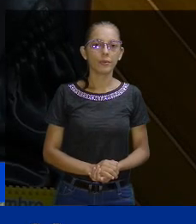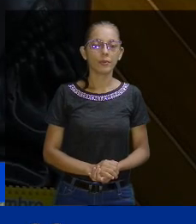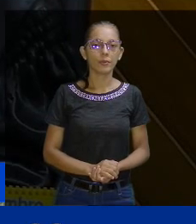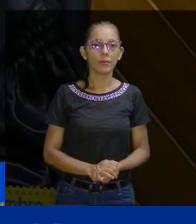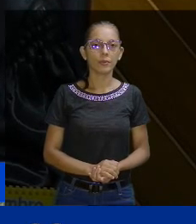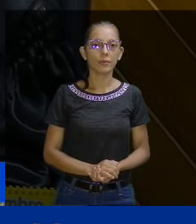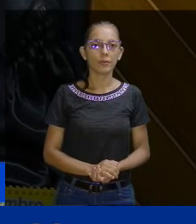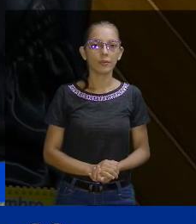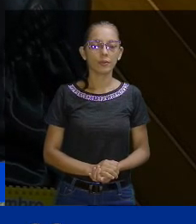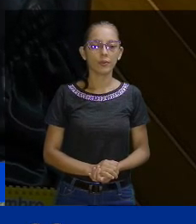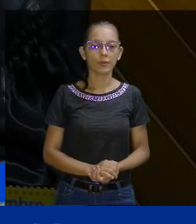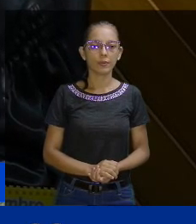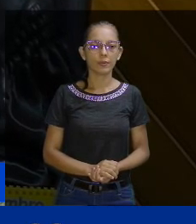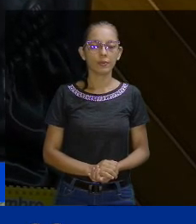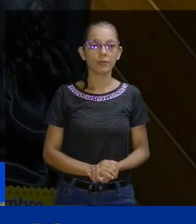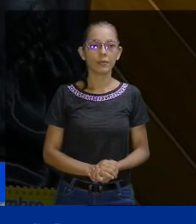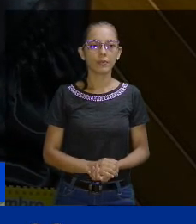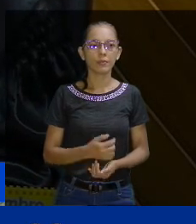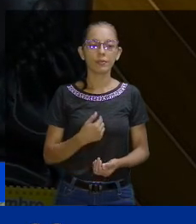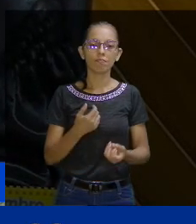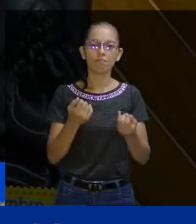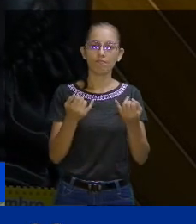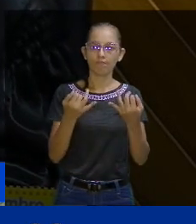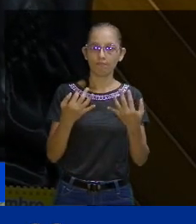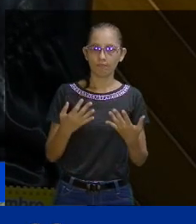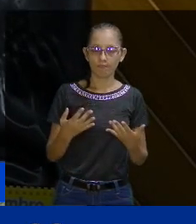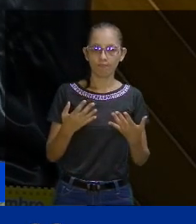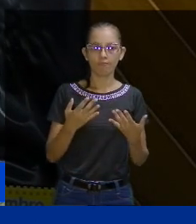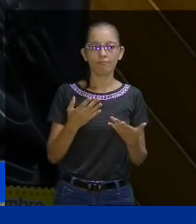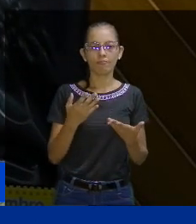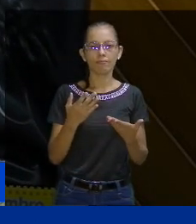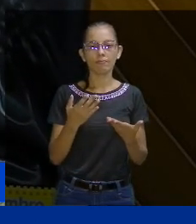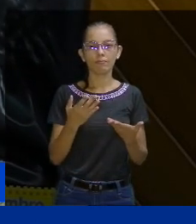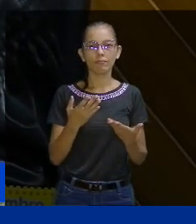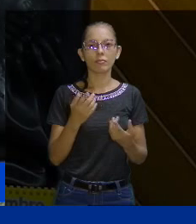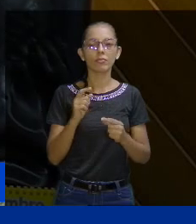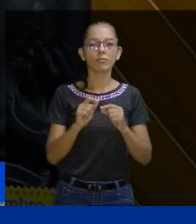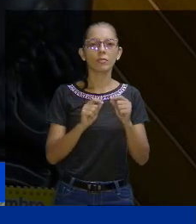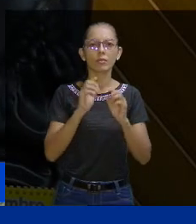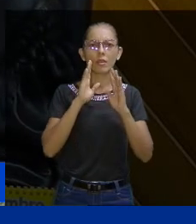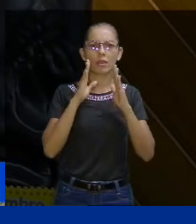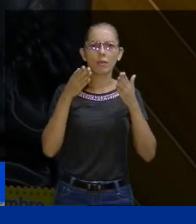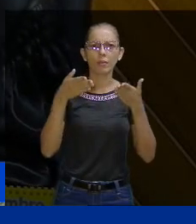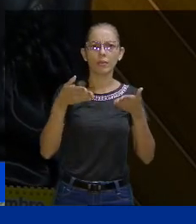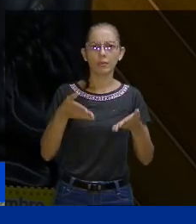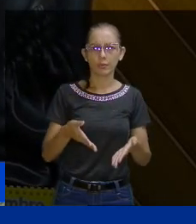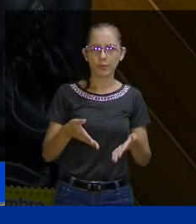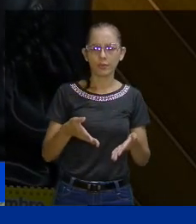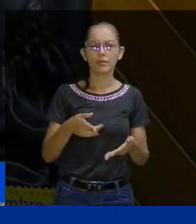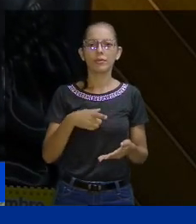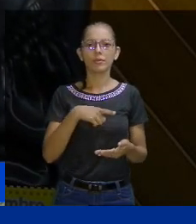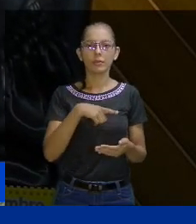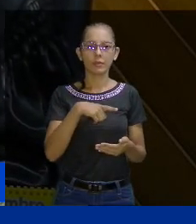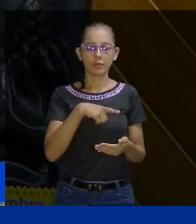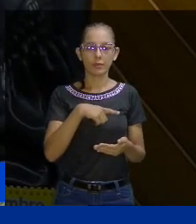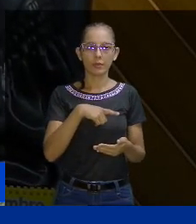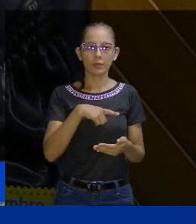explanei sobre a possibilidade de, em certos casos muito especiais, se